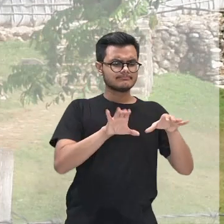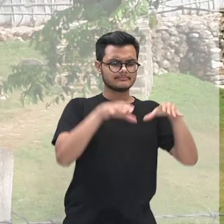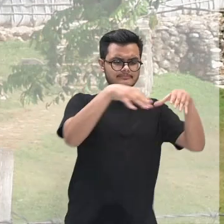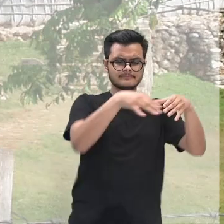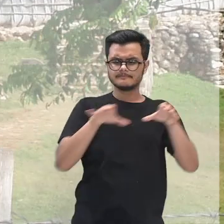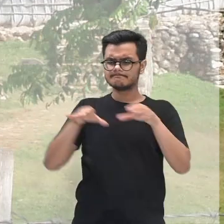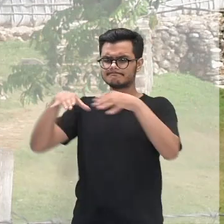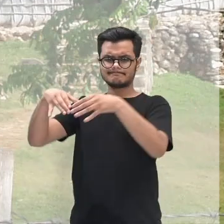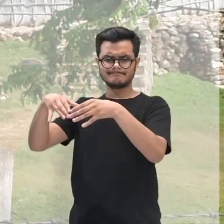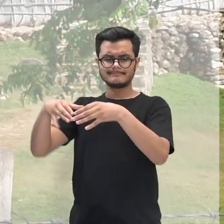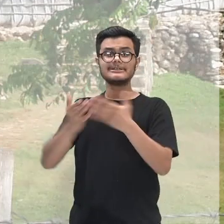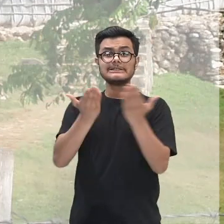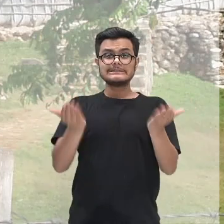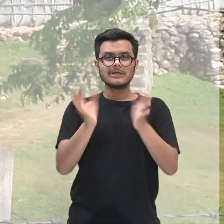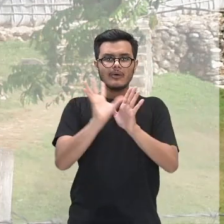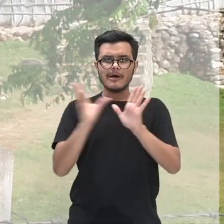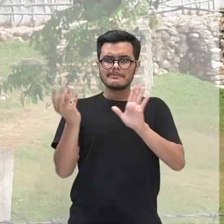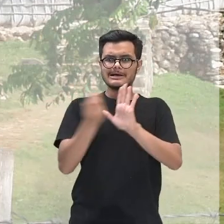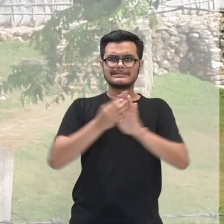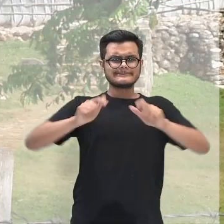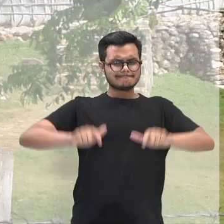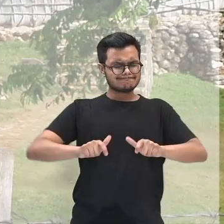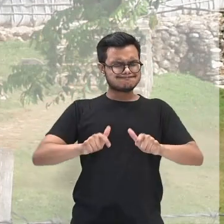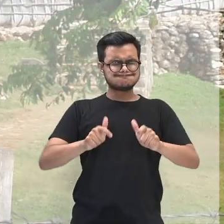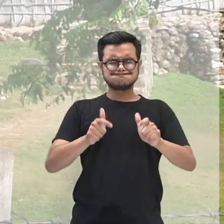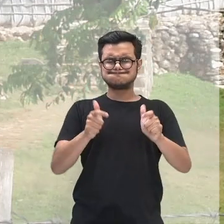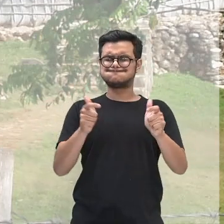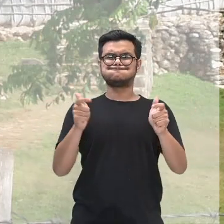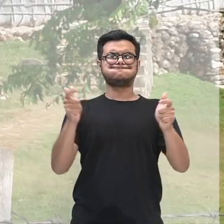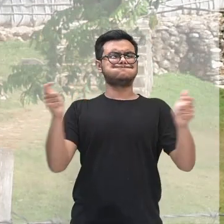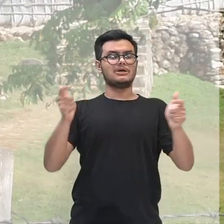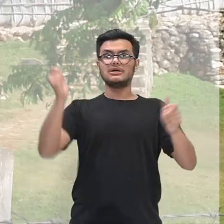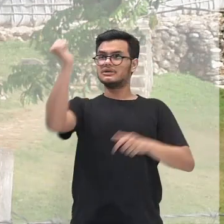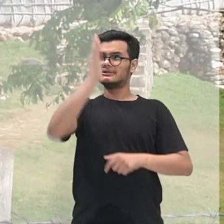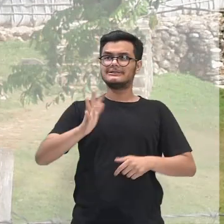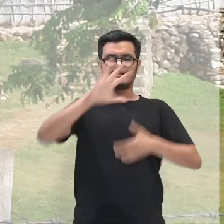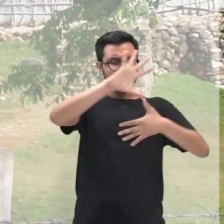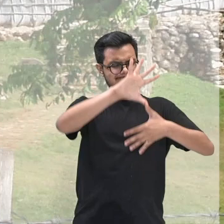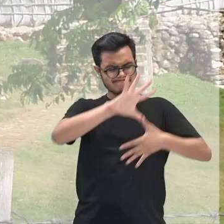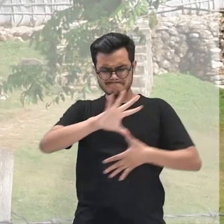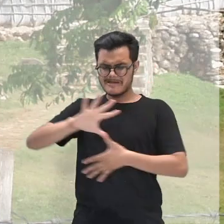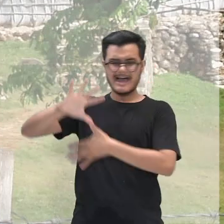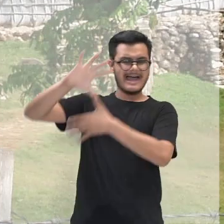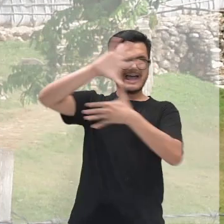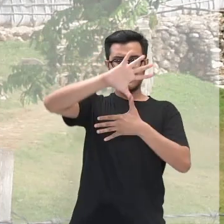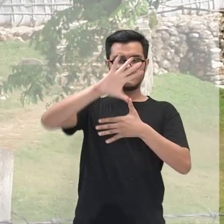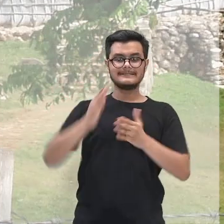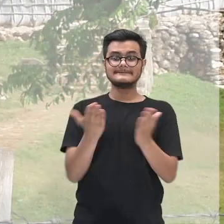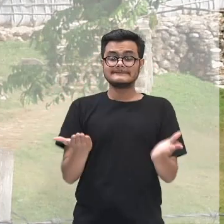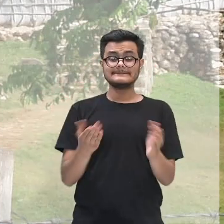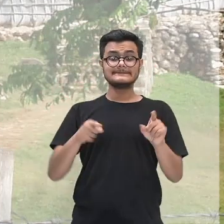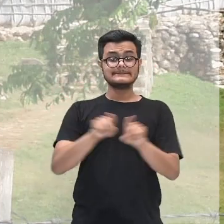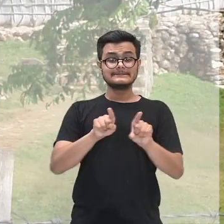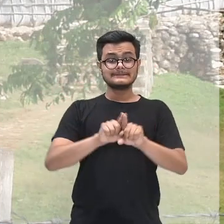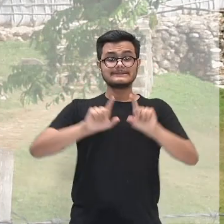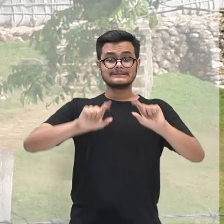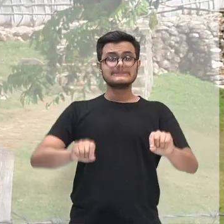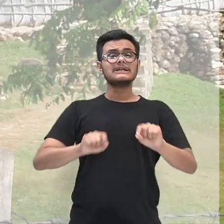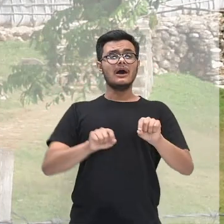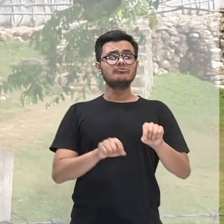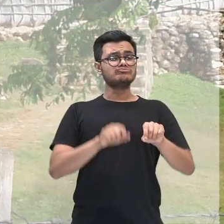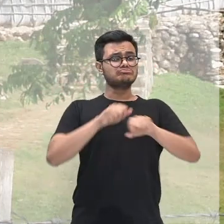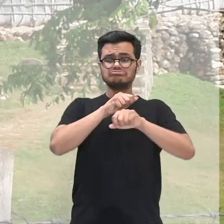a Amazônia ela tem uma extensão territorial gigantesca e dentro dessa extensão territorial vão estar distribuídos esses